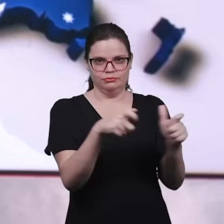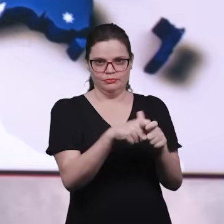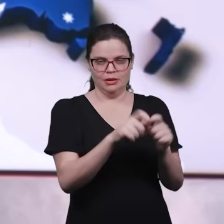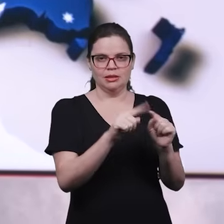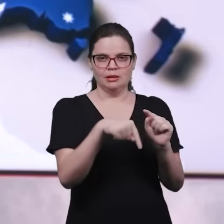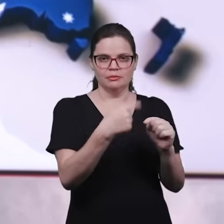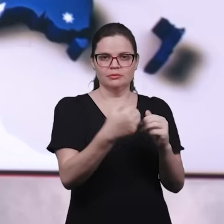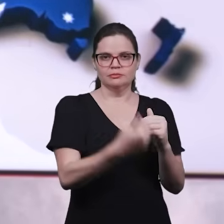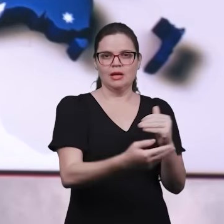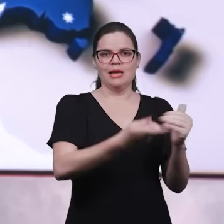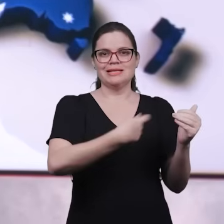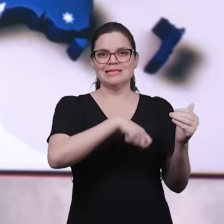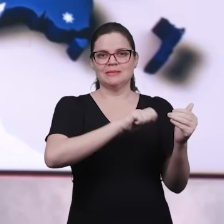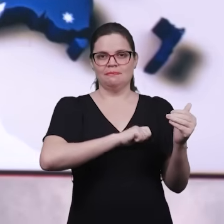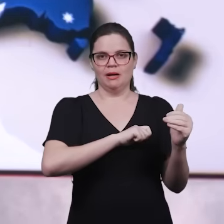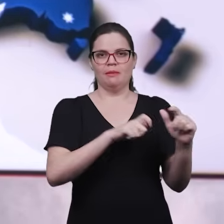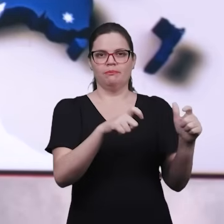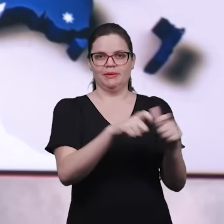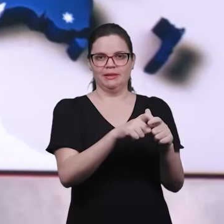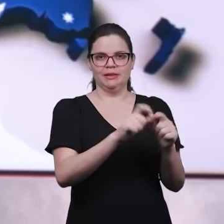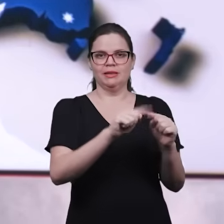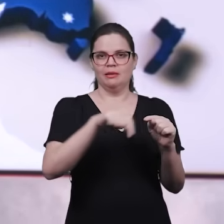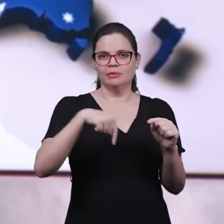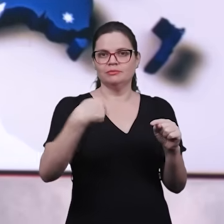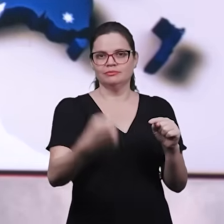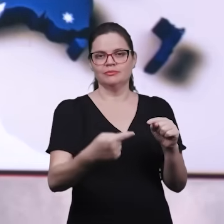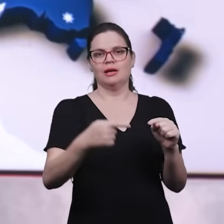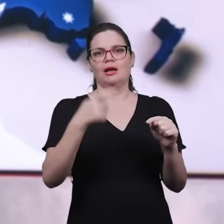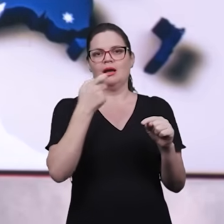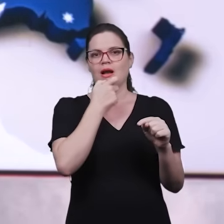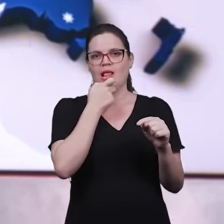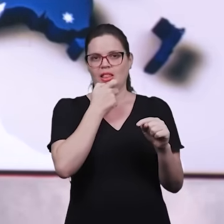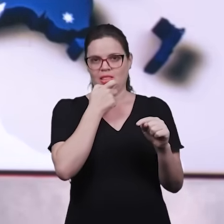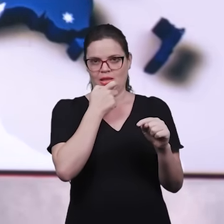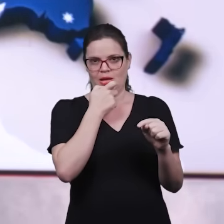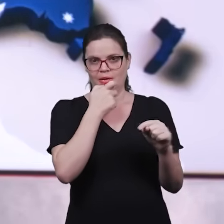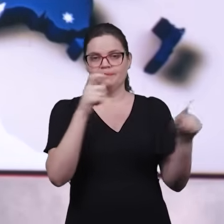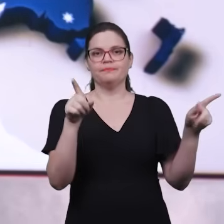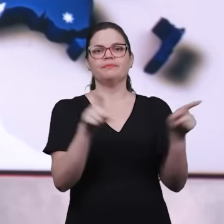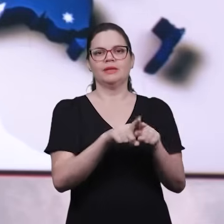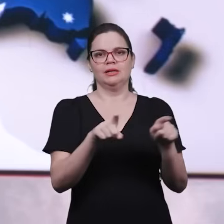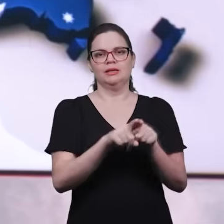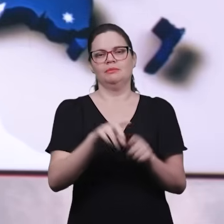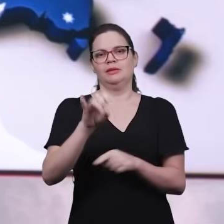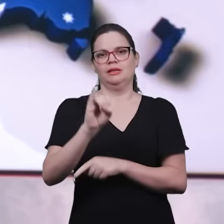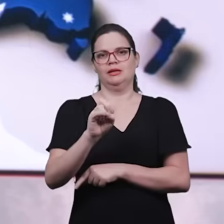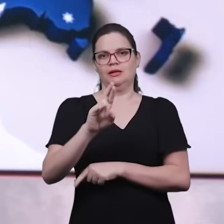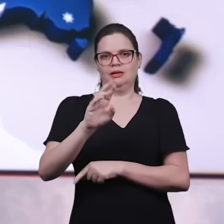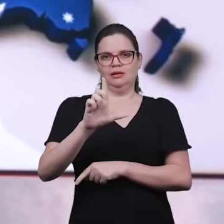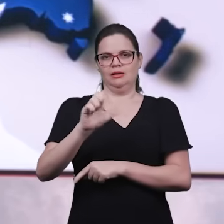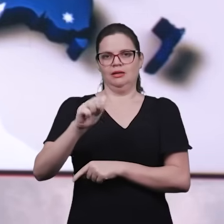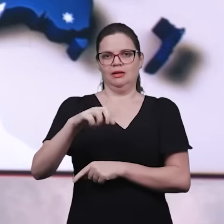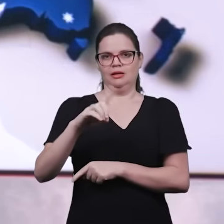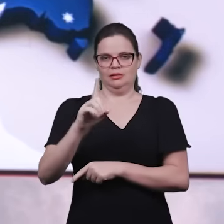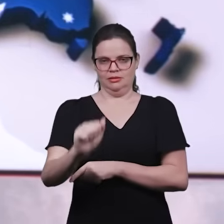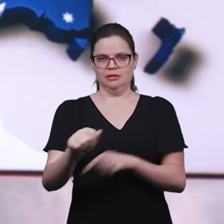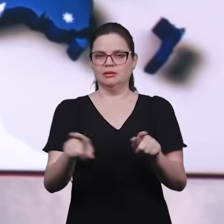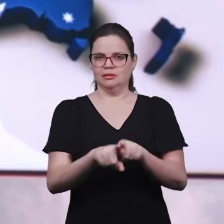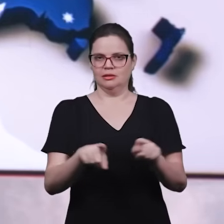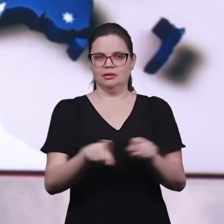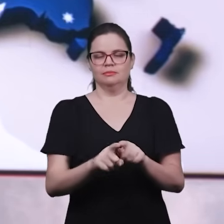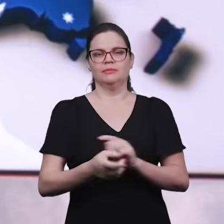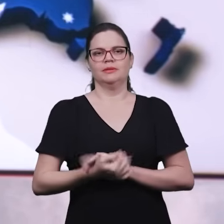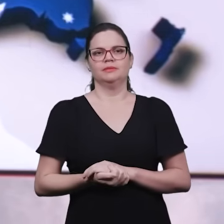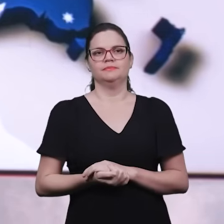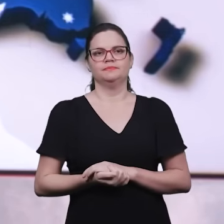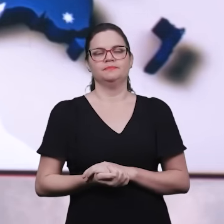pequeno na Espanha e outro início pequeno na Inglaterra. e também na Irlanda, perdão, esqueci da Irlanda,